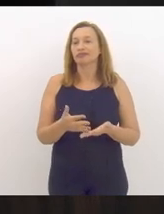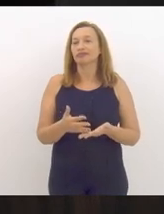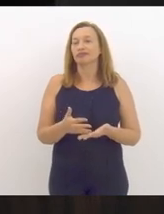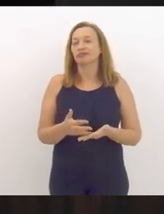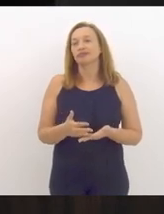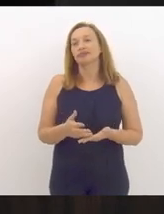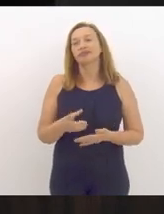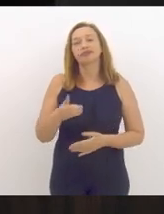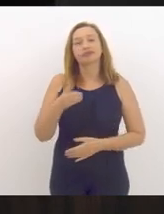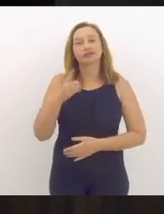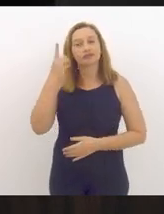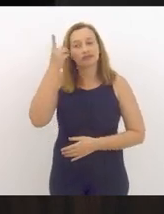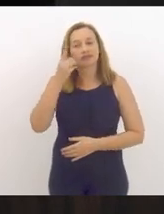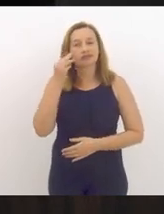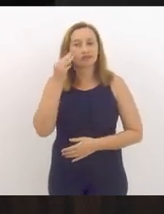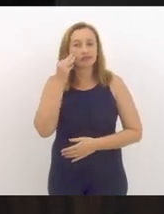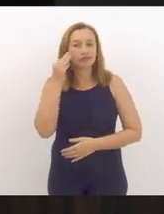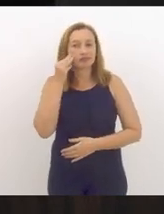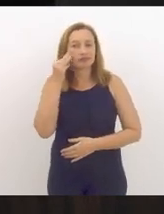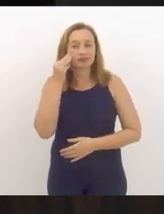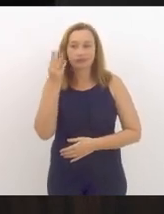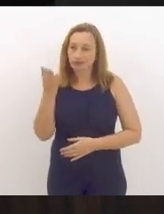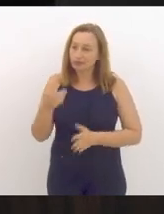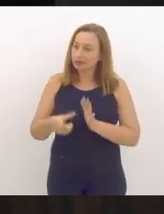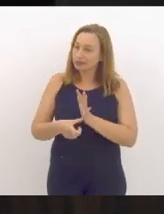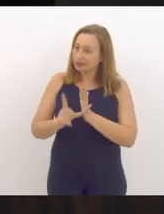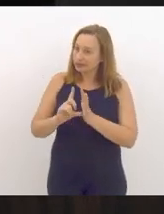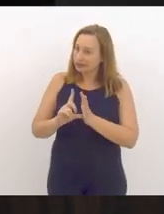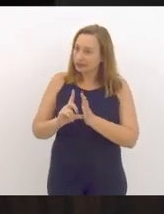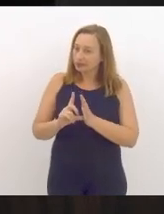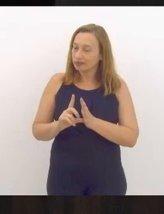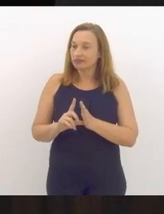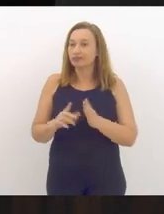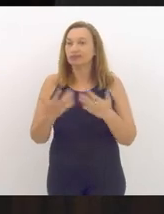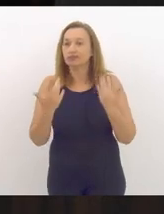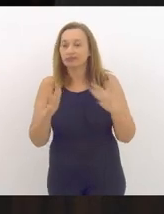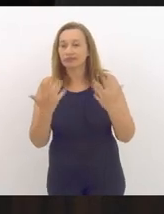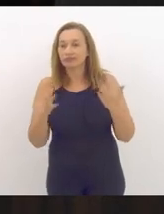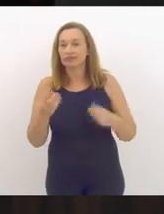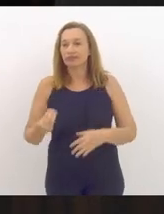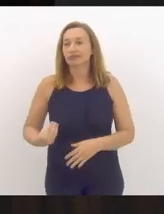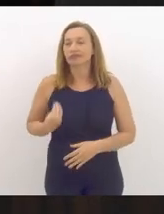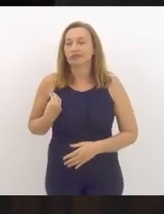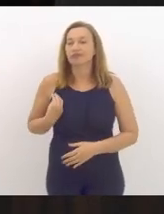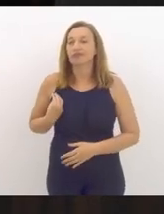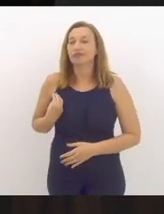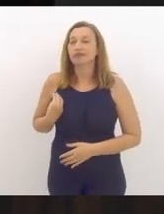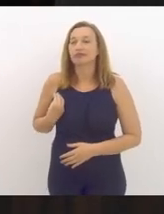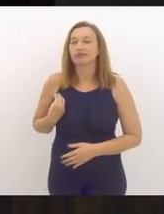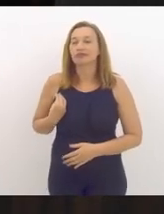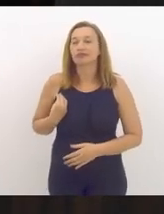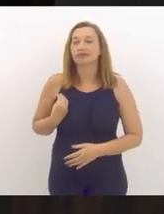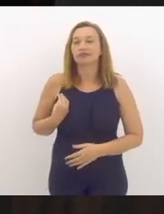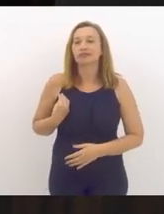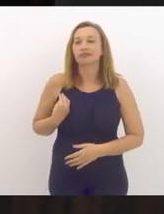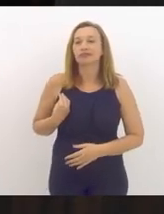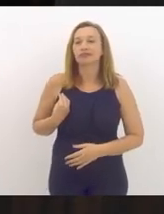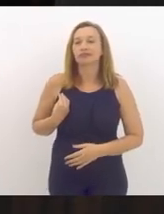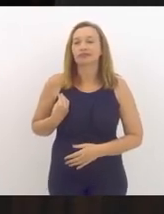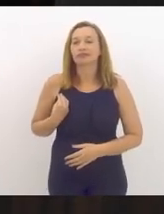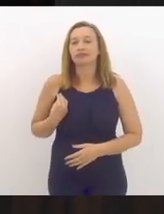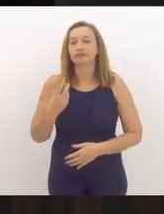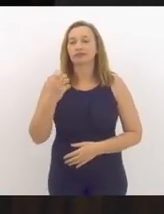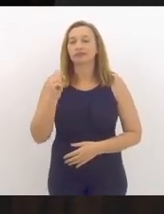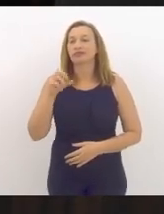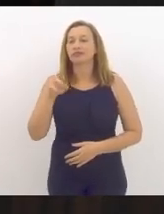A deputada Mônica Francisco, mas antes, porém, saudar aqui a presença do nosso querido desembargador